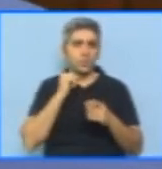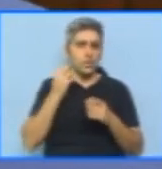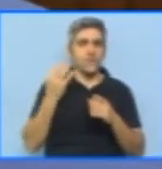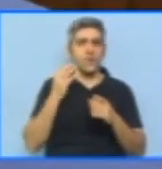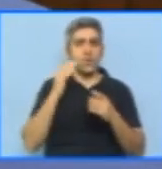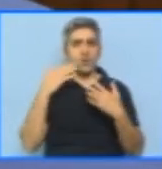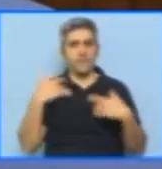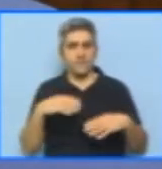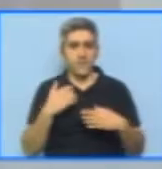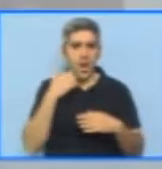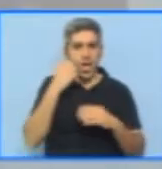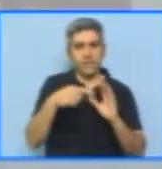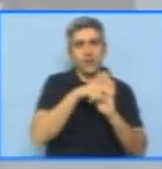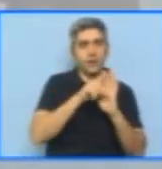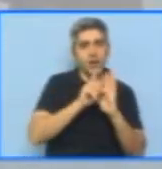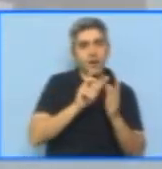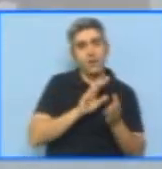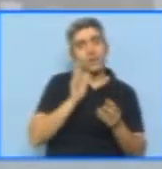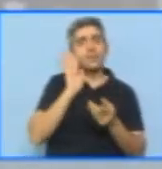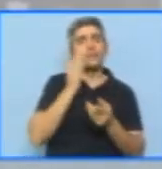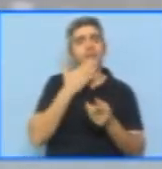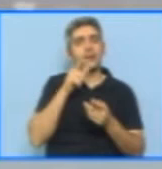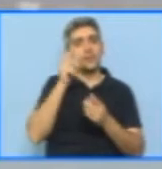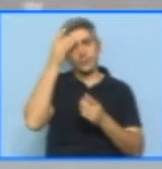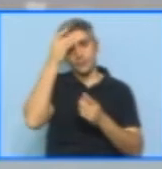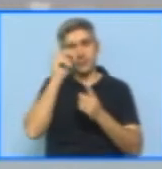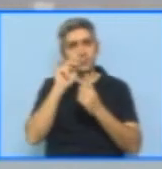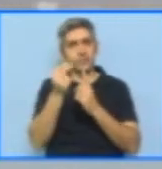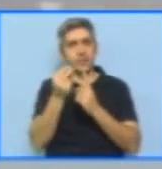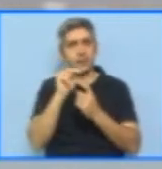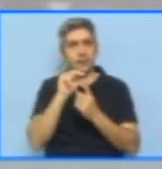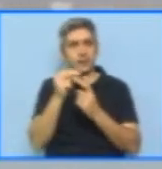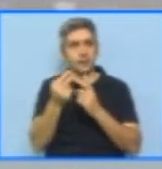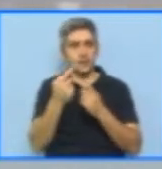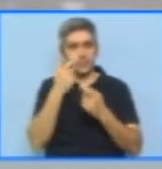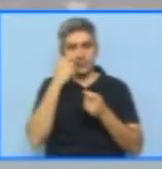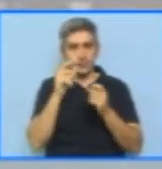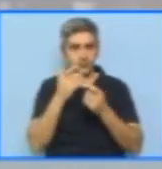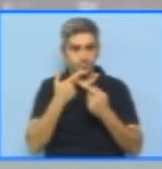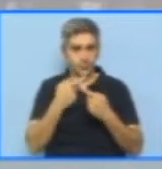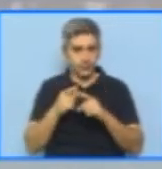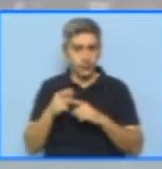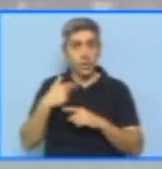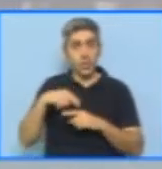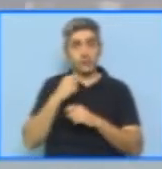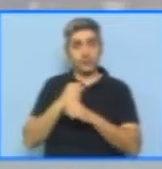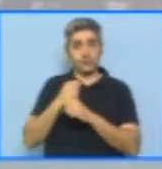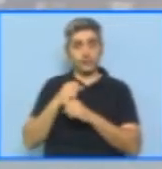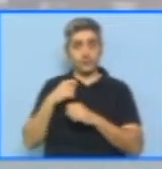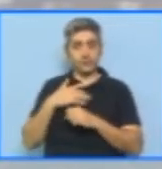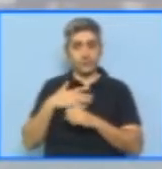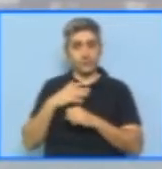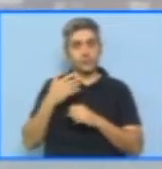resultado. Portanto, depende muito da perspectiva. Nós, nas agências, aquilo que, por exemplo, tentamos fazer é